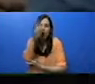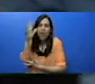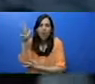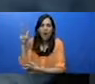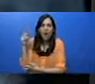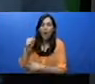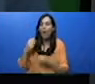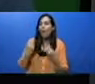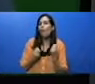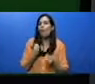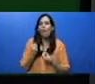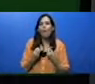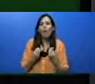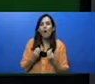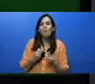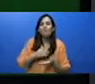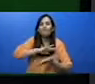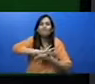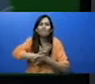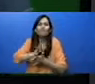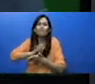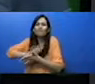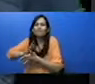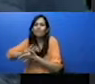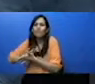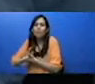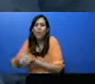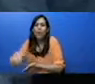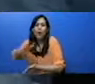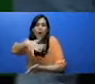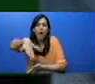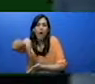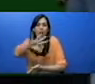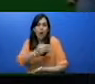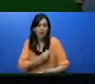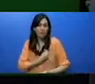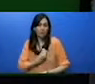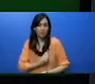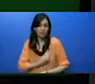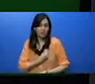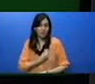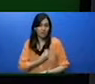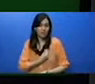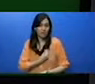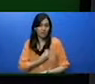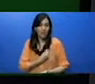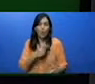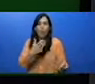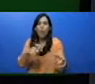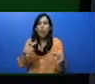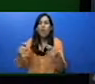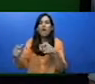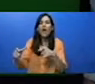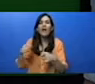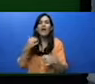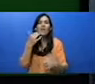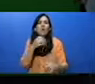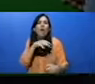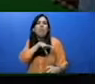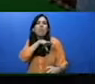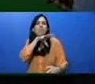como a destruição de habitats naturais, tá? Habitat é o local onde um ser vive e do